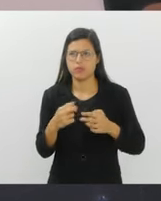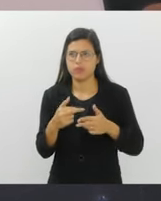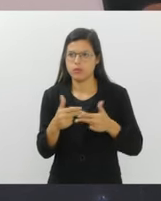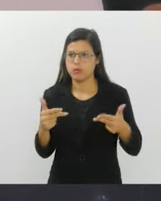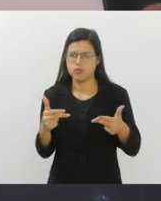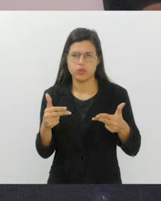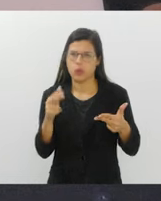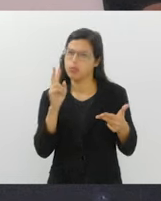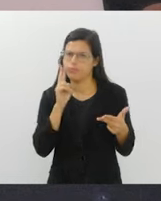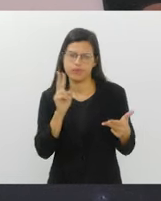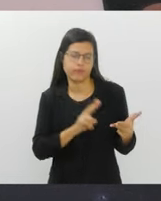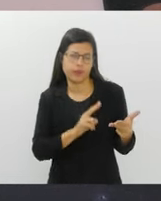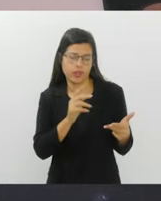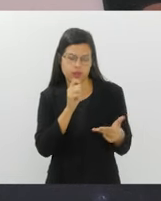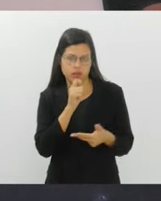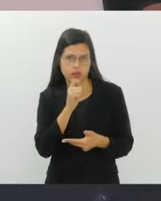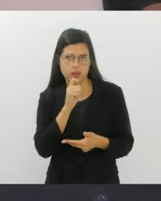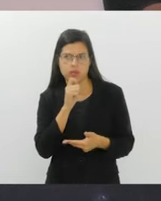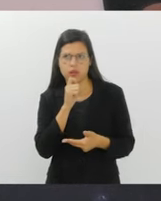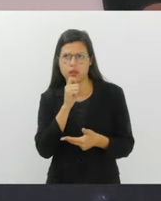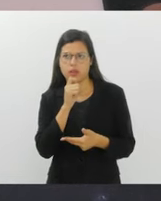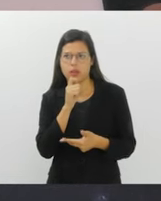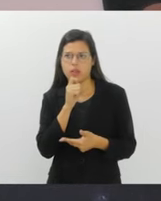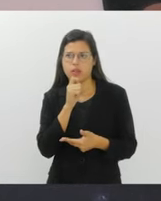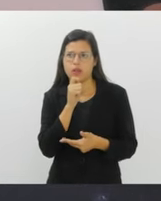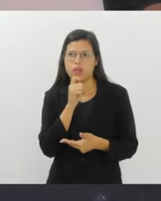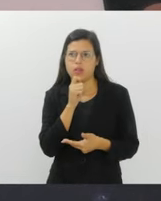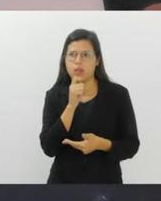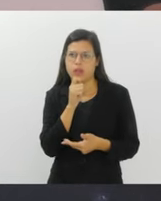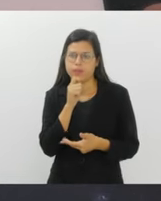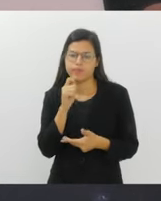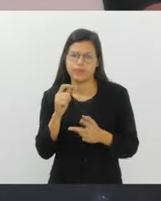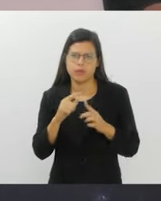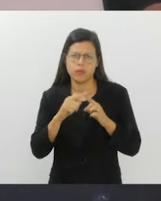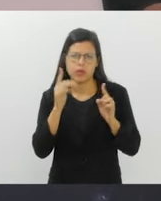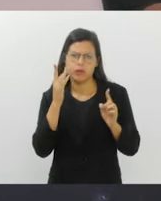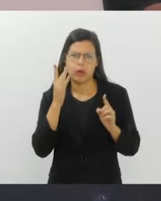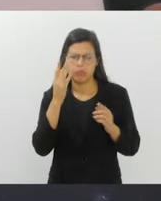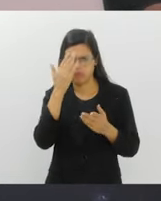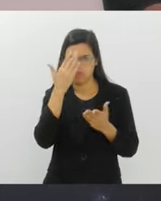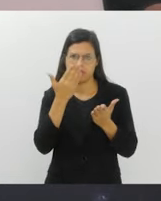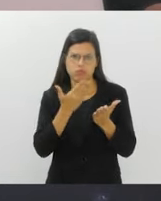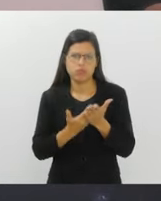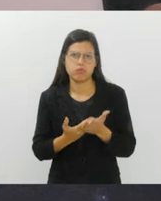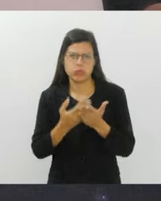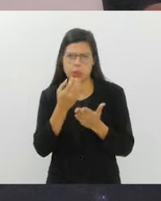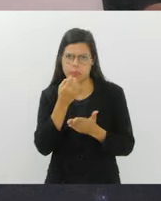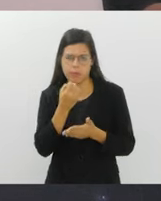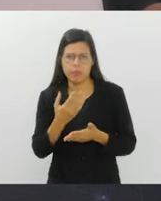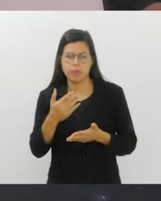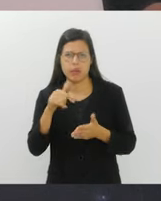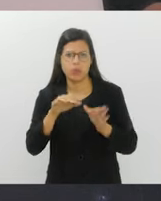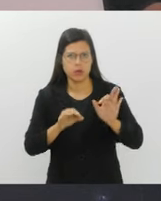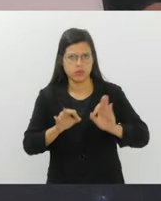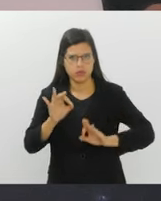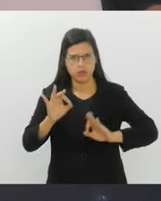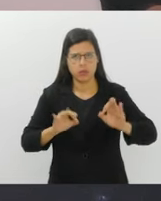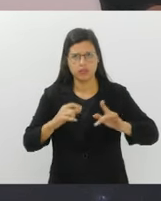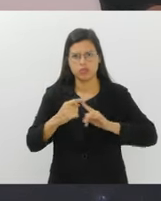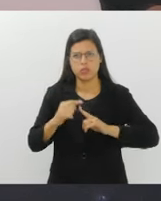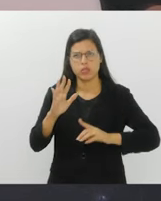paginei. Admito que esteja bem feito, porque a central tem experiência em